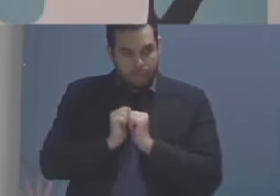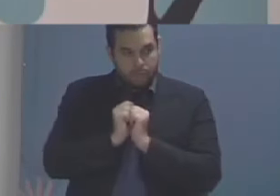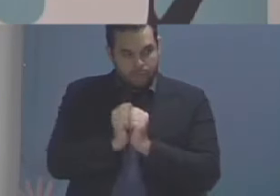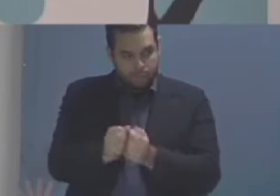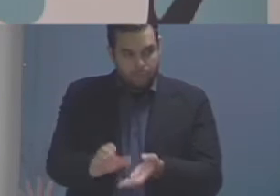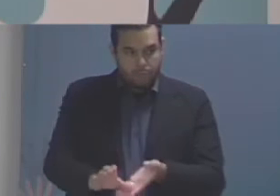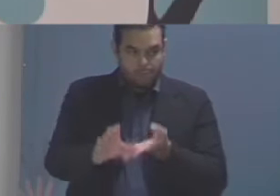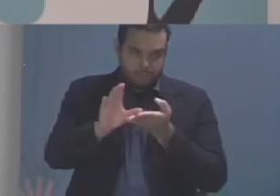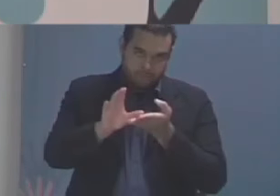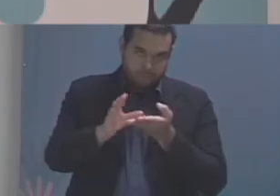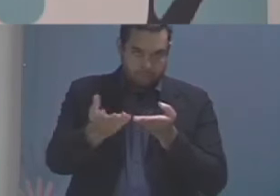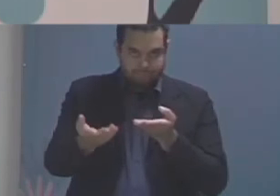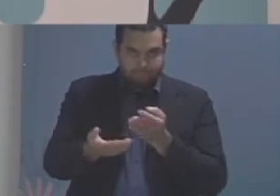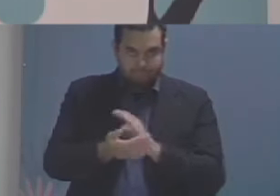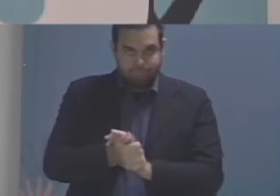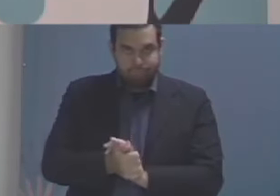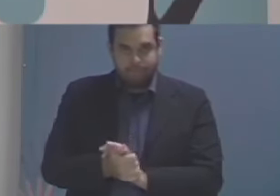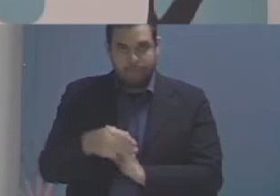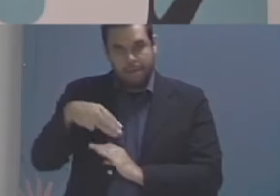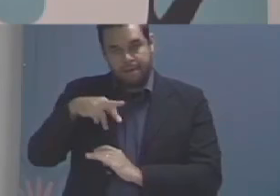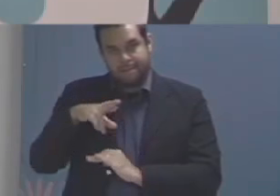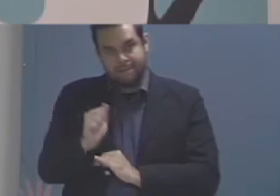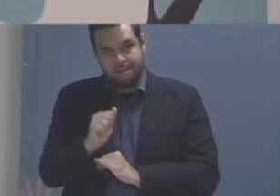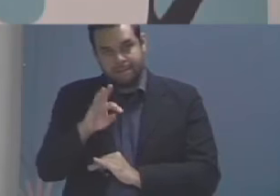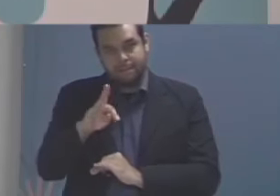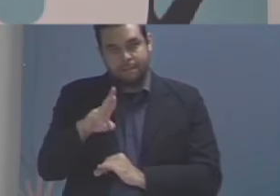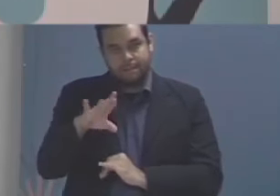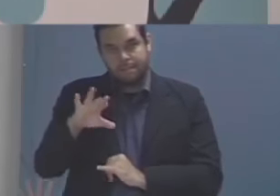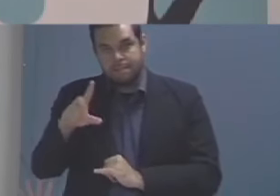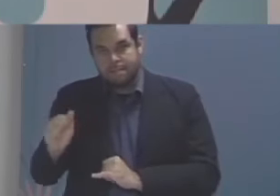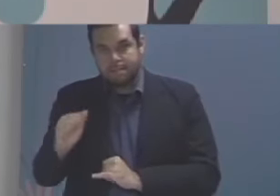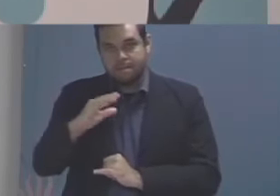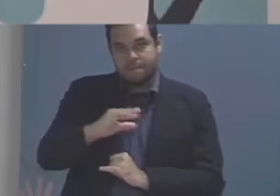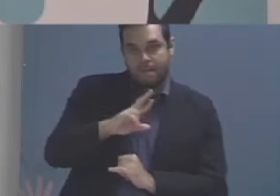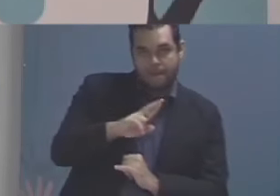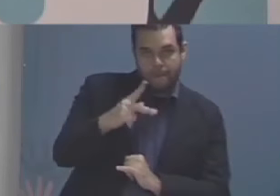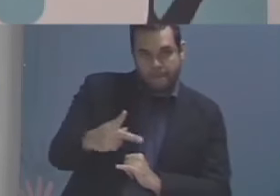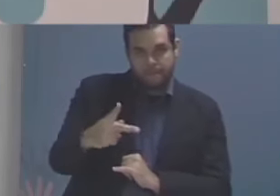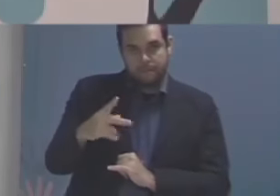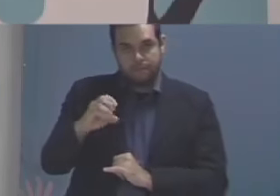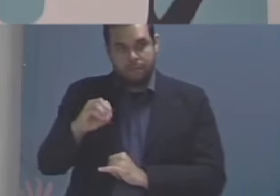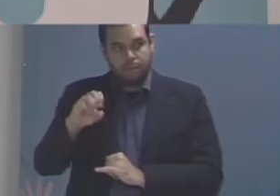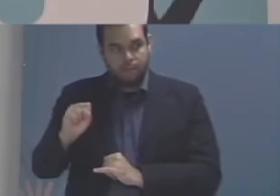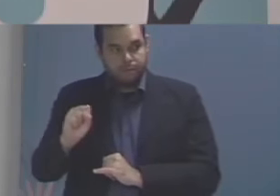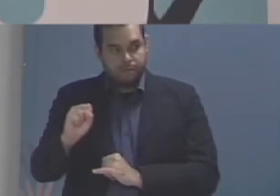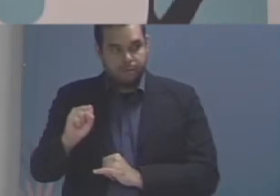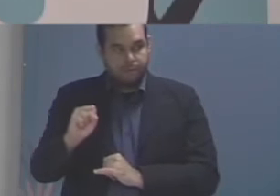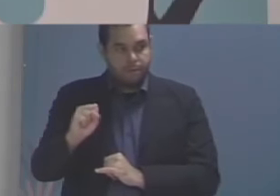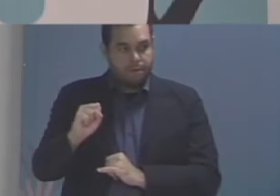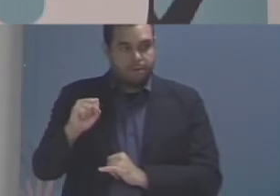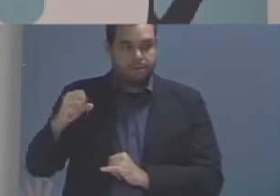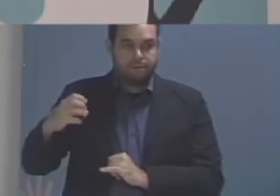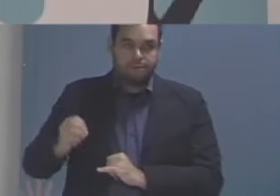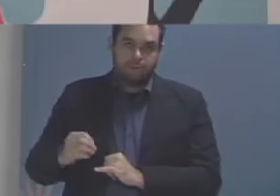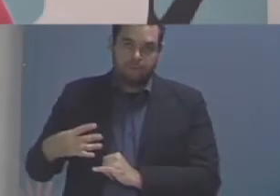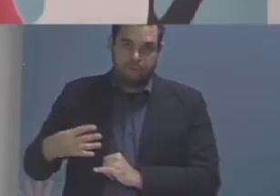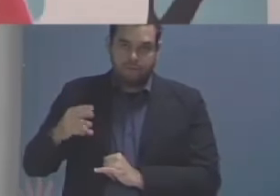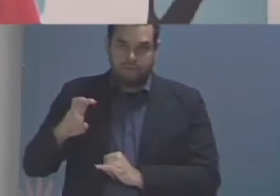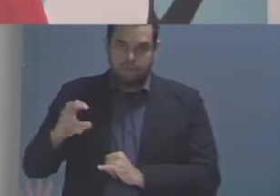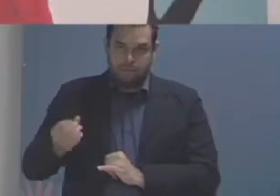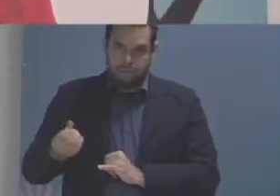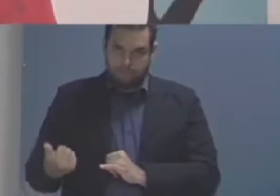seu conselho de classe. Marli Terezinha Perrelli, CRP 08, Paraná, número 04561.